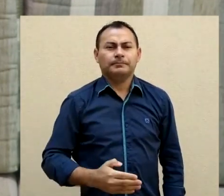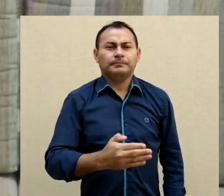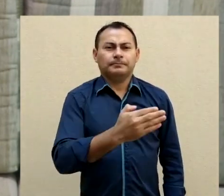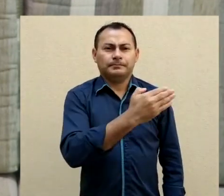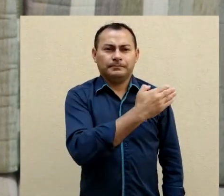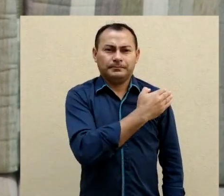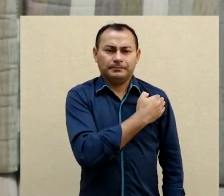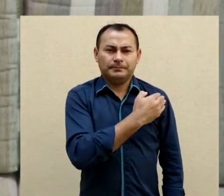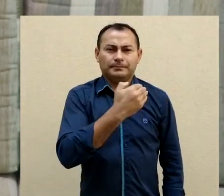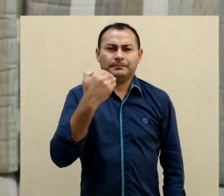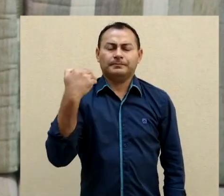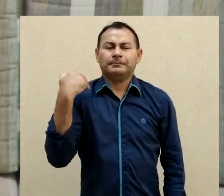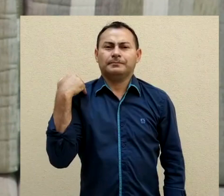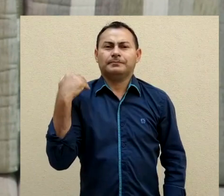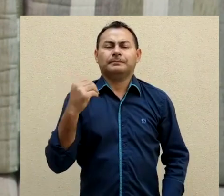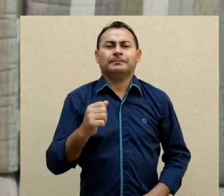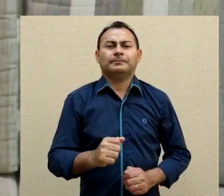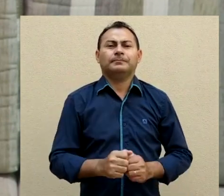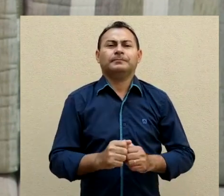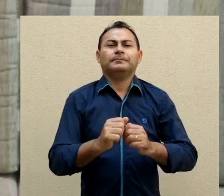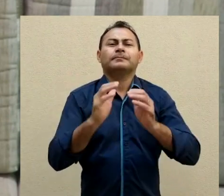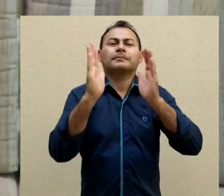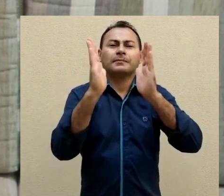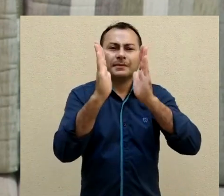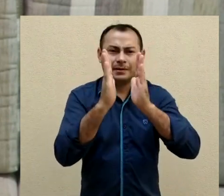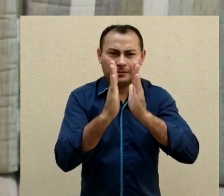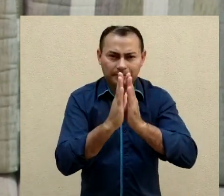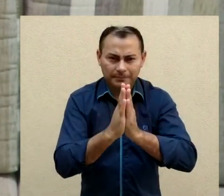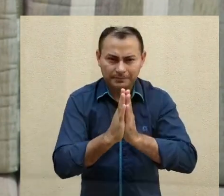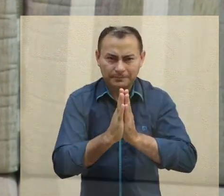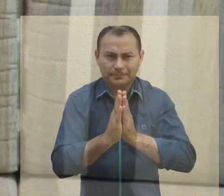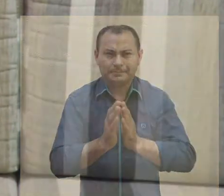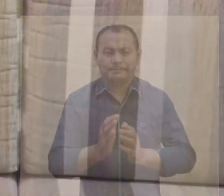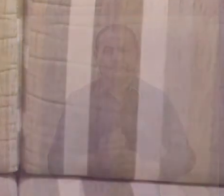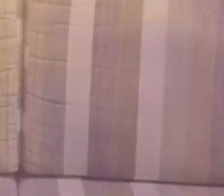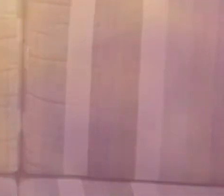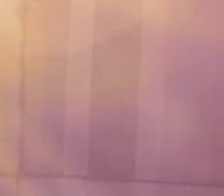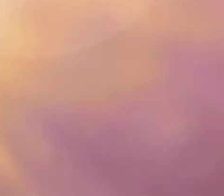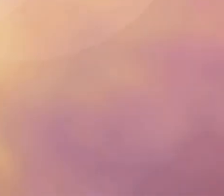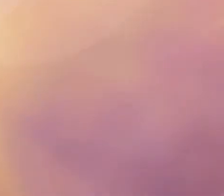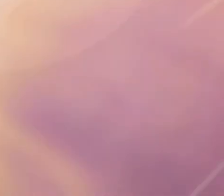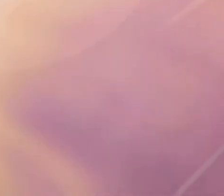e Filho e Espírito Santo. Amém.